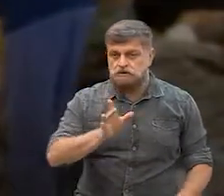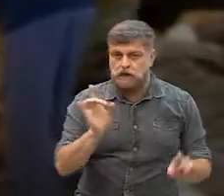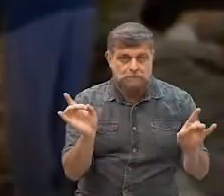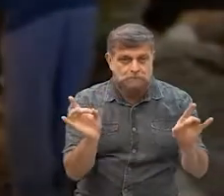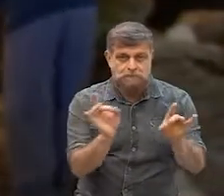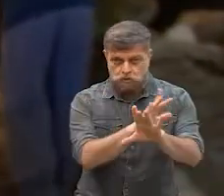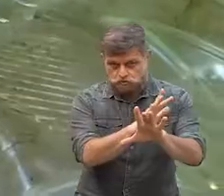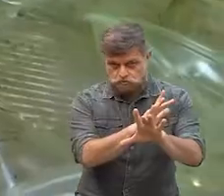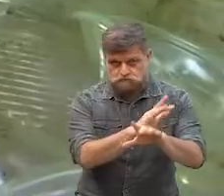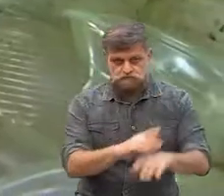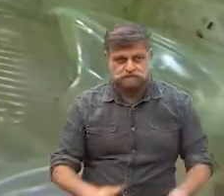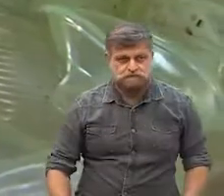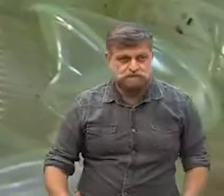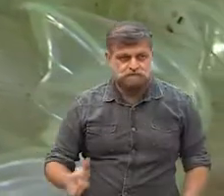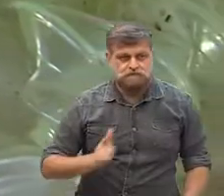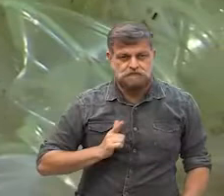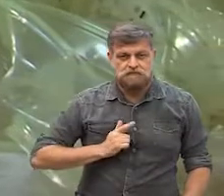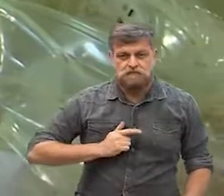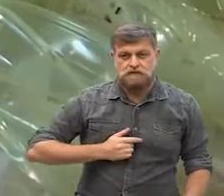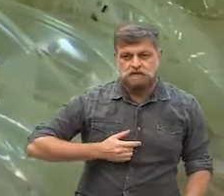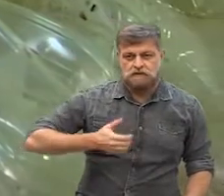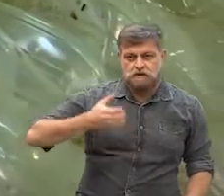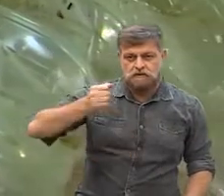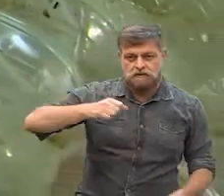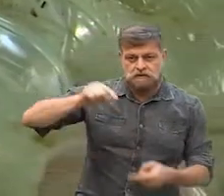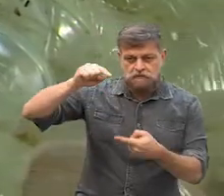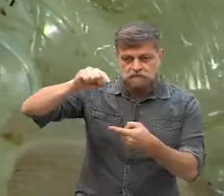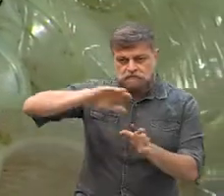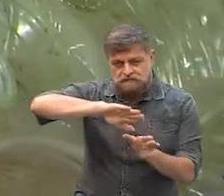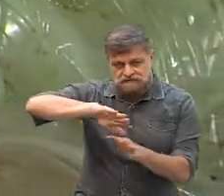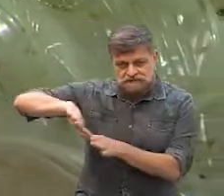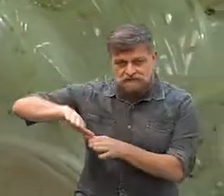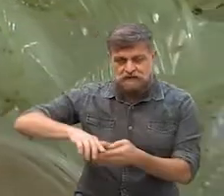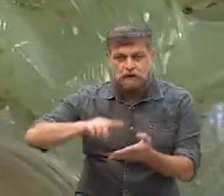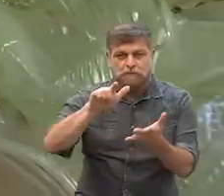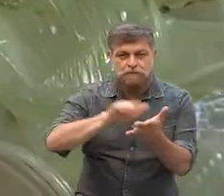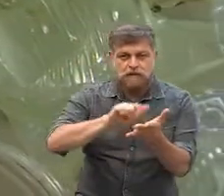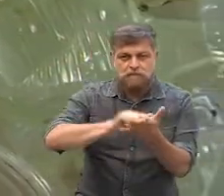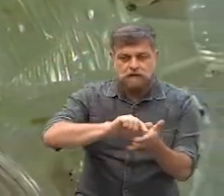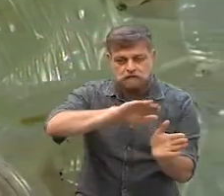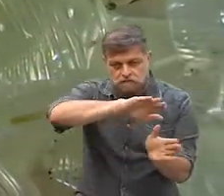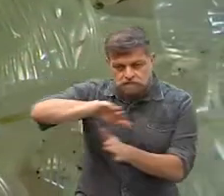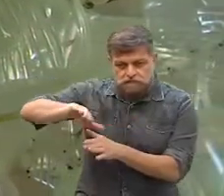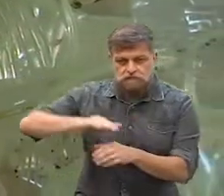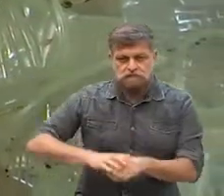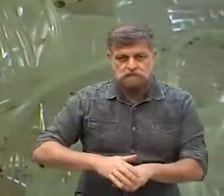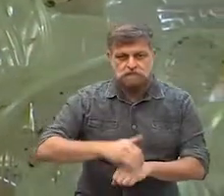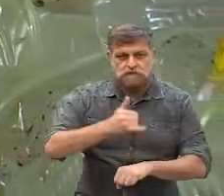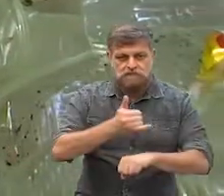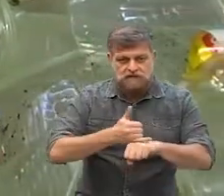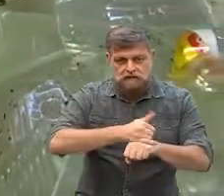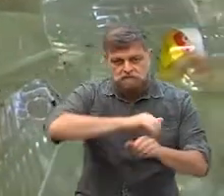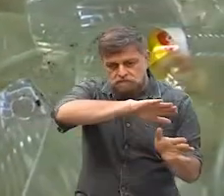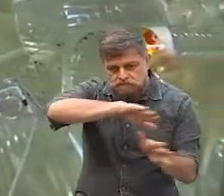pronta, o leite sai pronto, papelão, mistão, sucata.